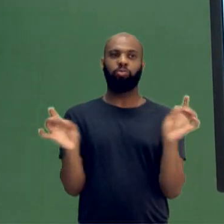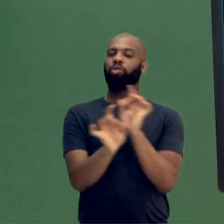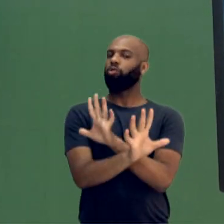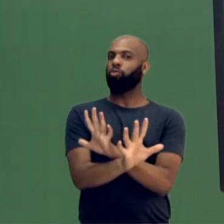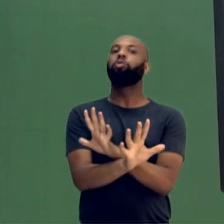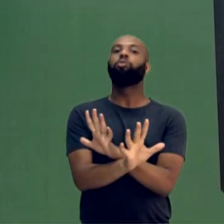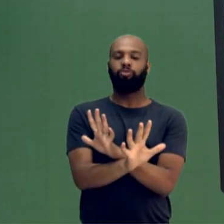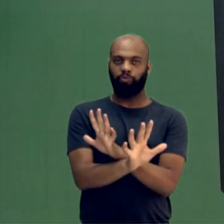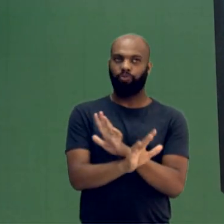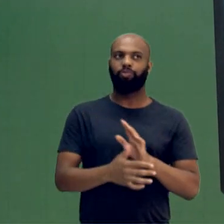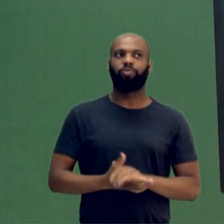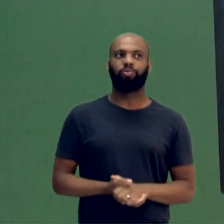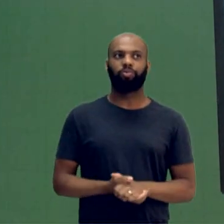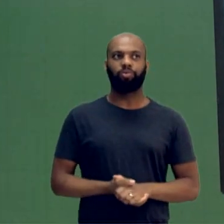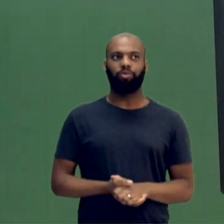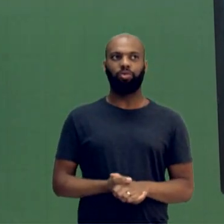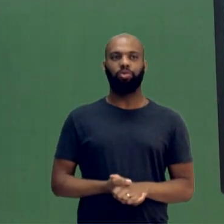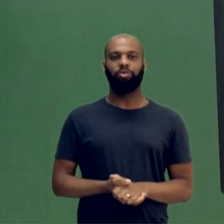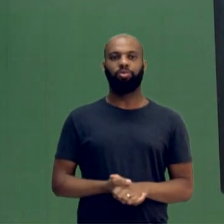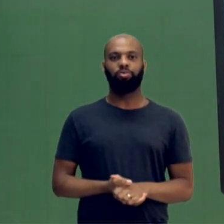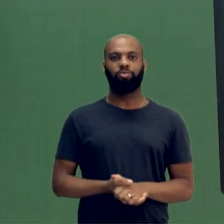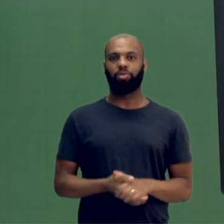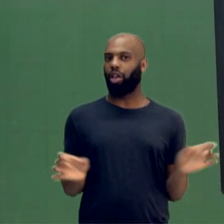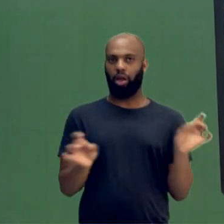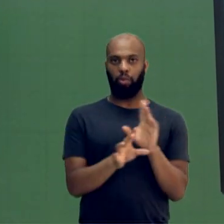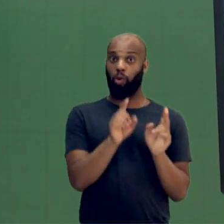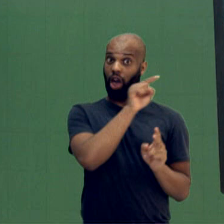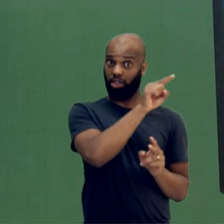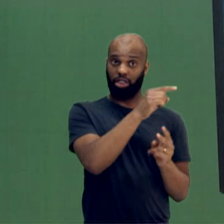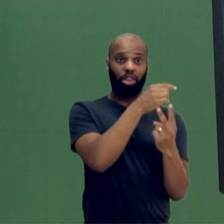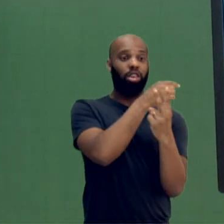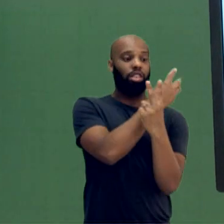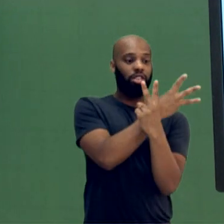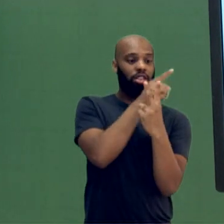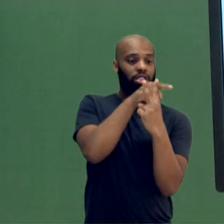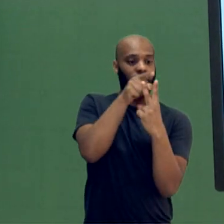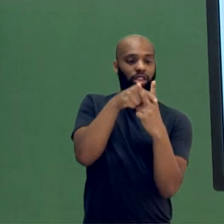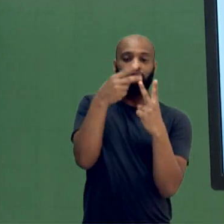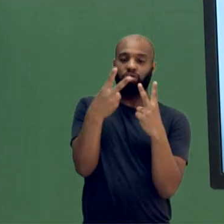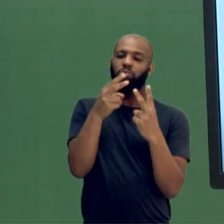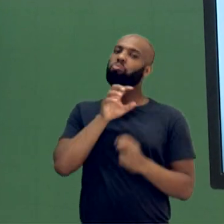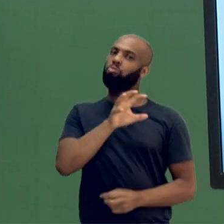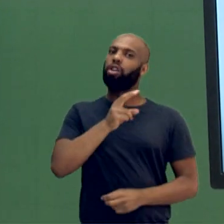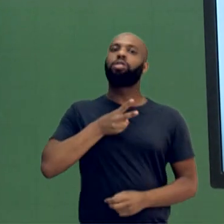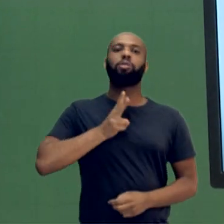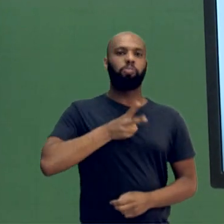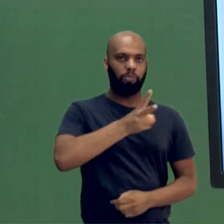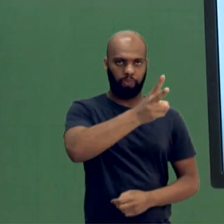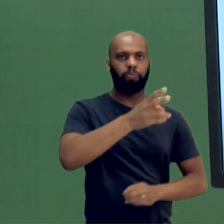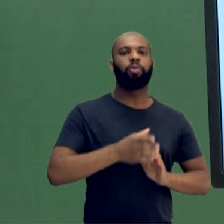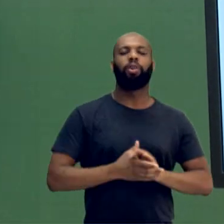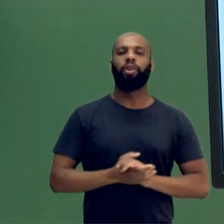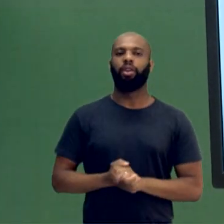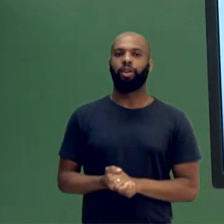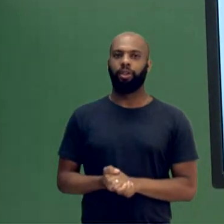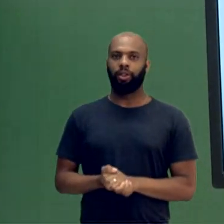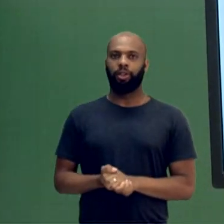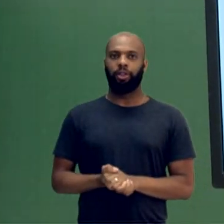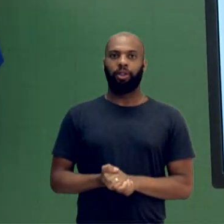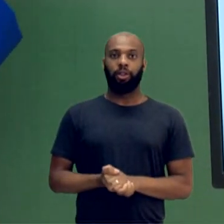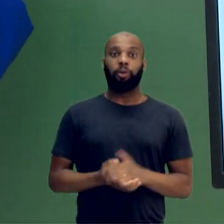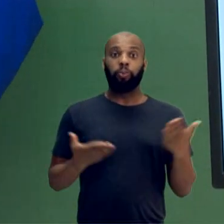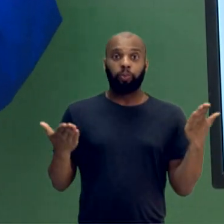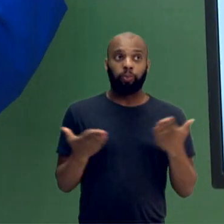Acabou. Esse processo vira 3 raiz de 2, ok? É um produto e ele permanece sendo o mesmo produto.